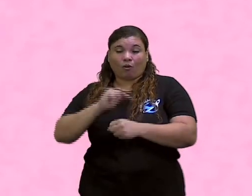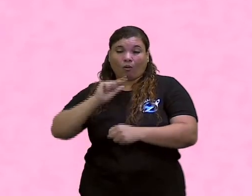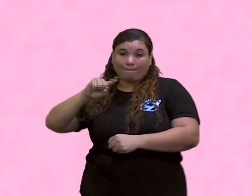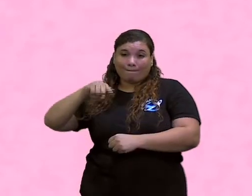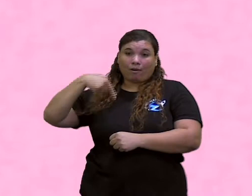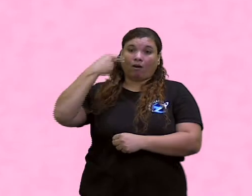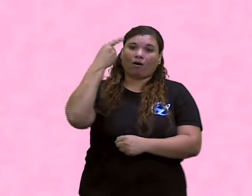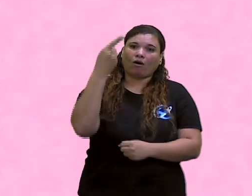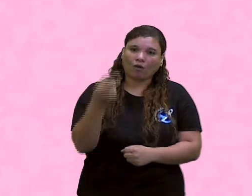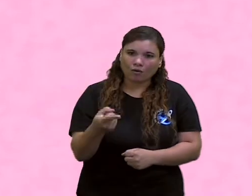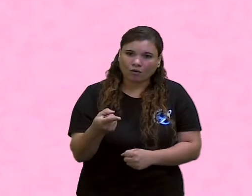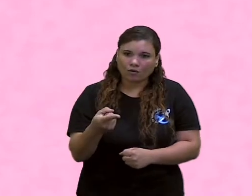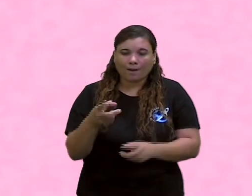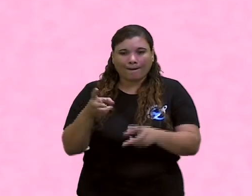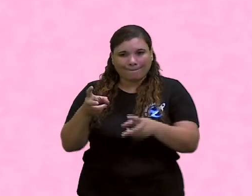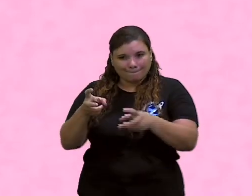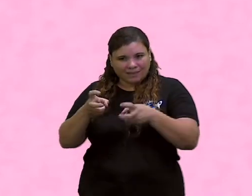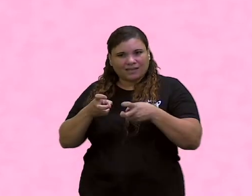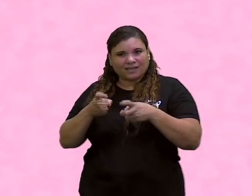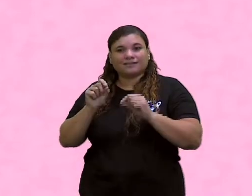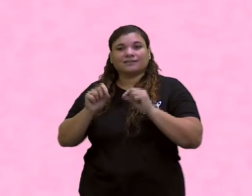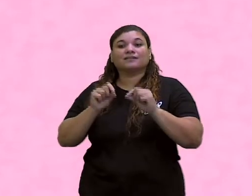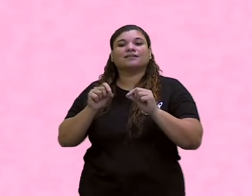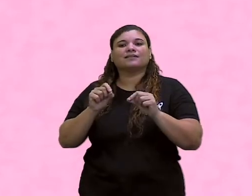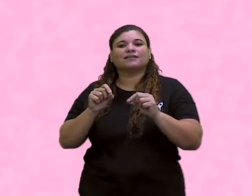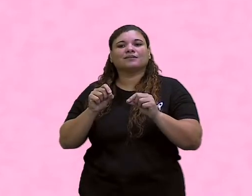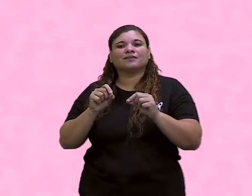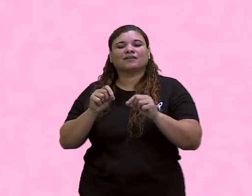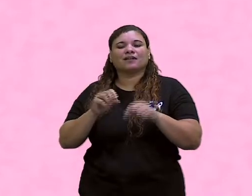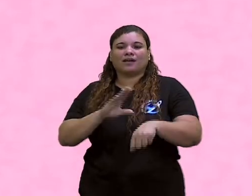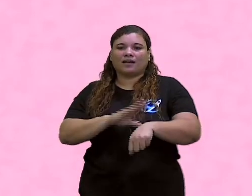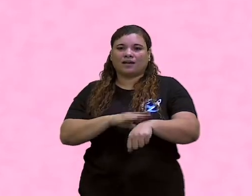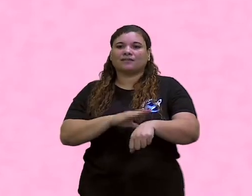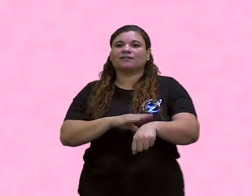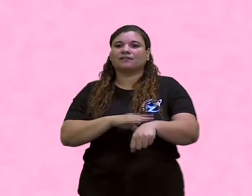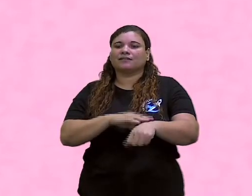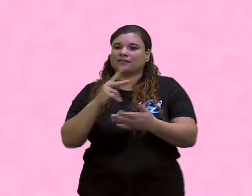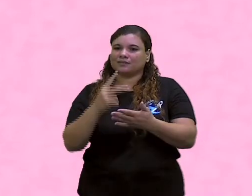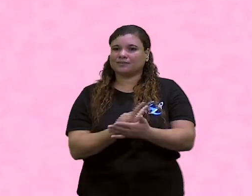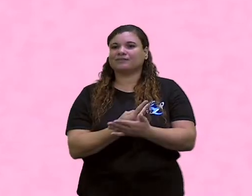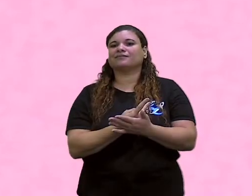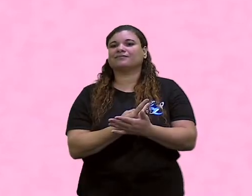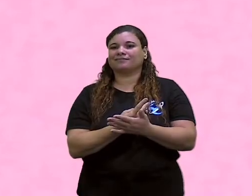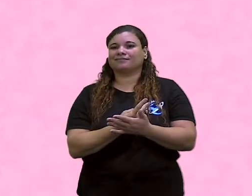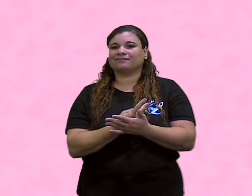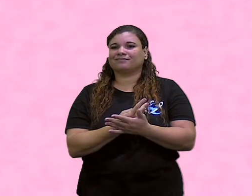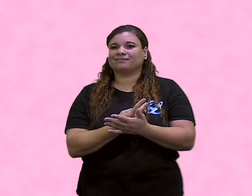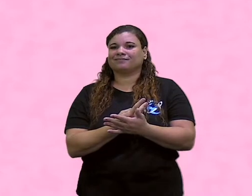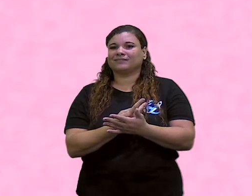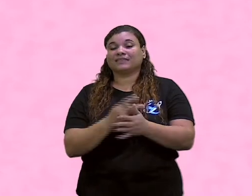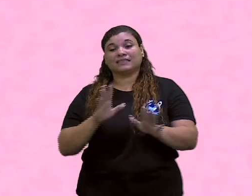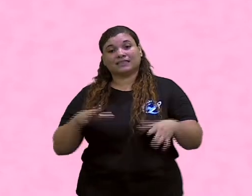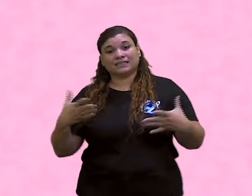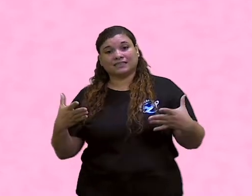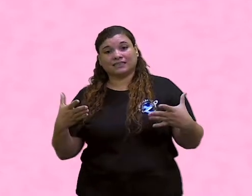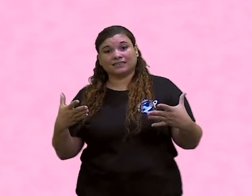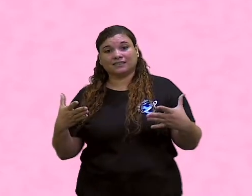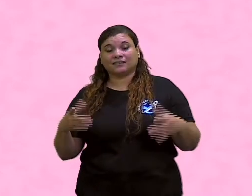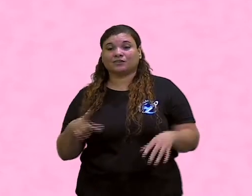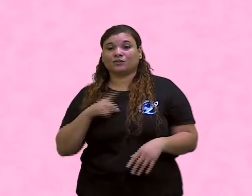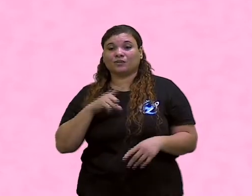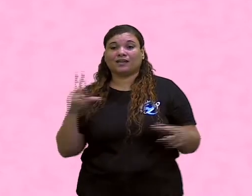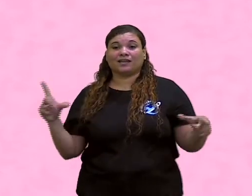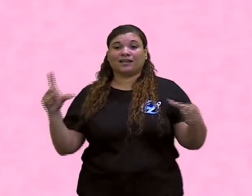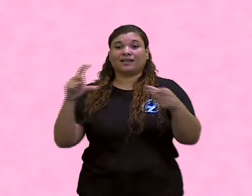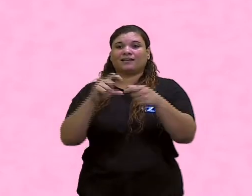Sintaticamente, na estrutura, né, que temos sujeito, verbo e complemento, que é ligado ao verbo aí, ele não